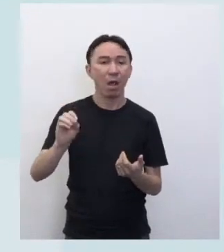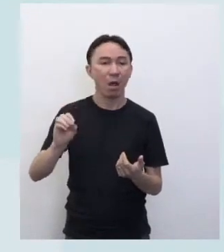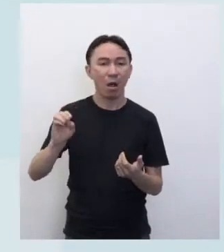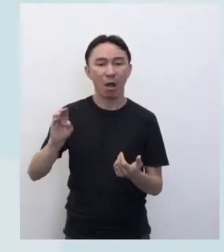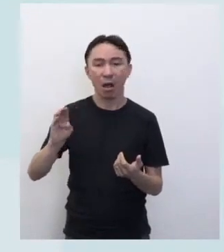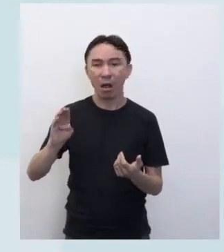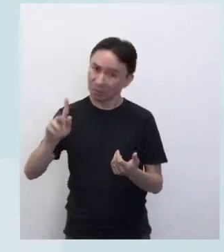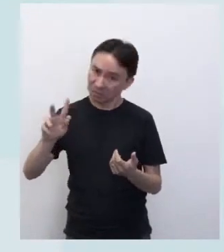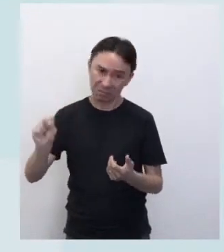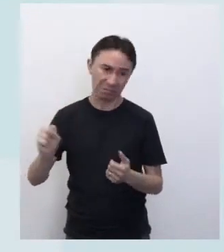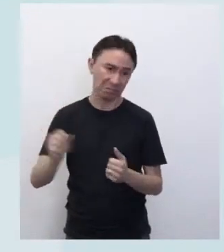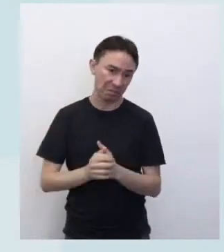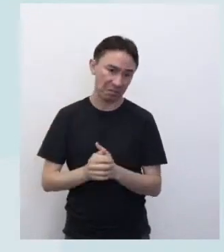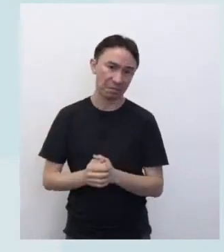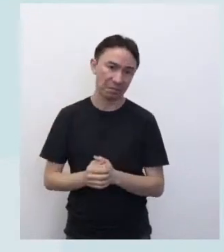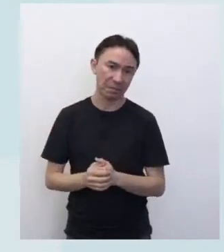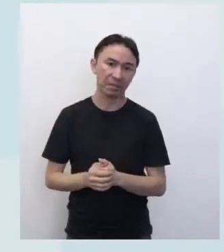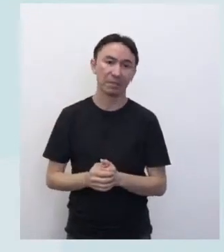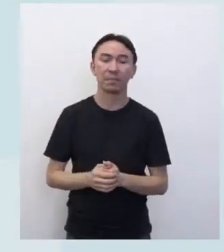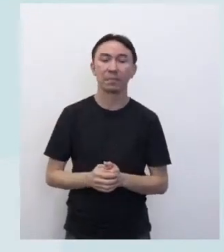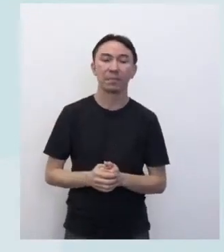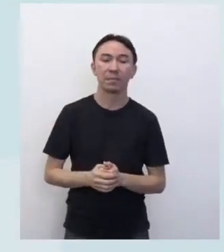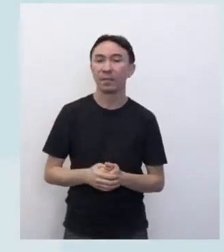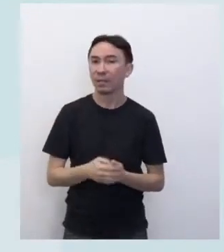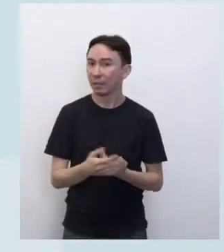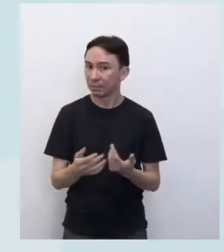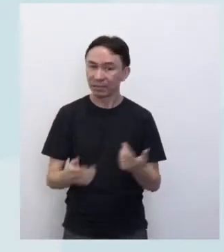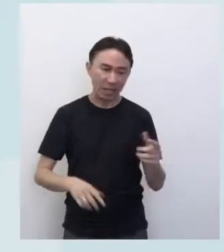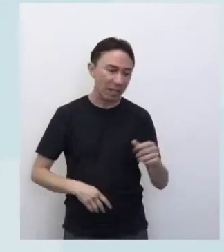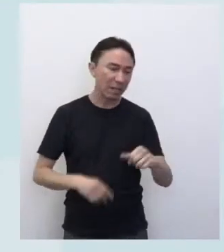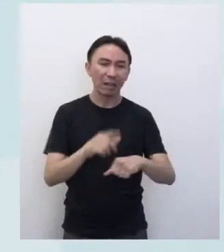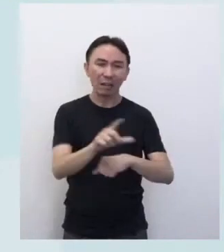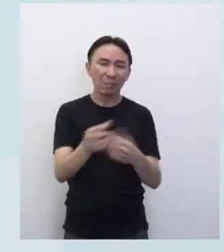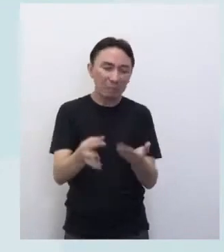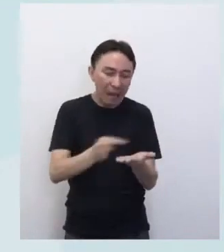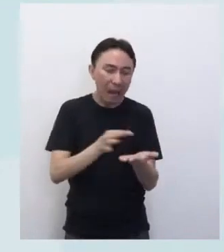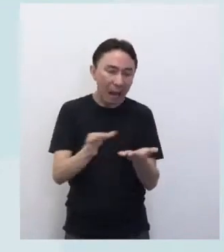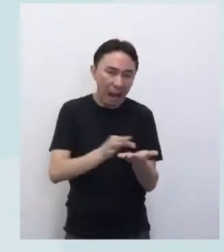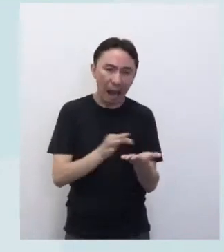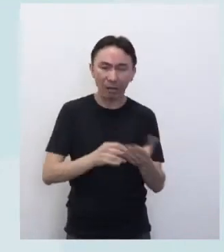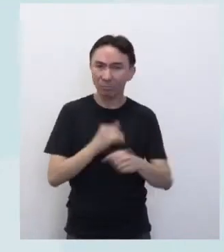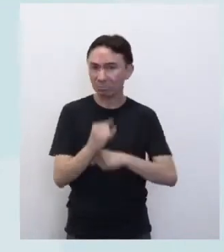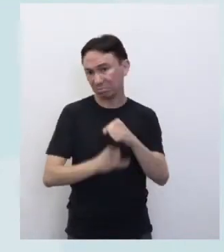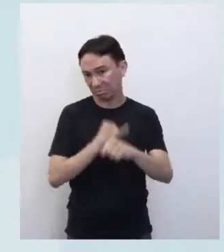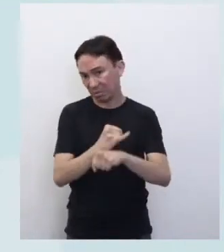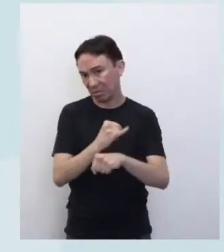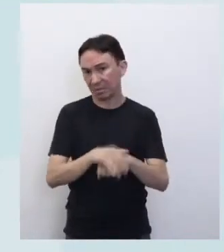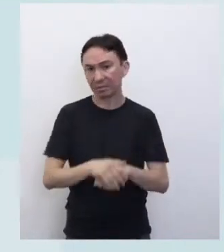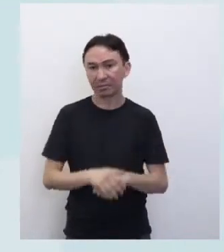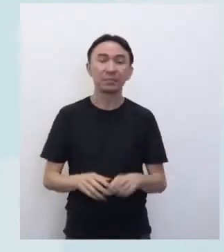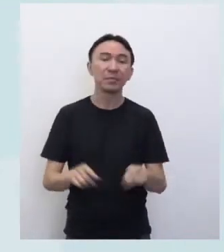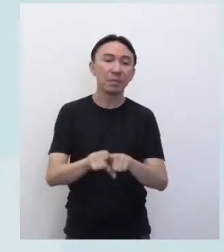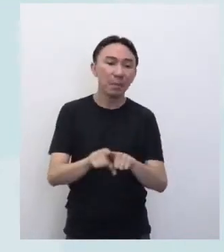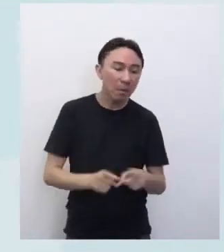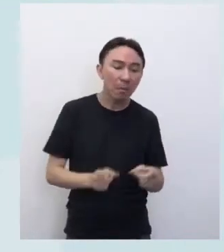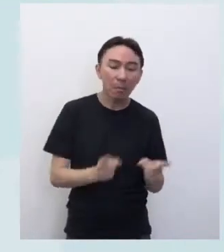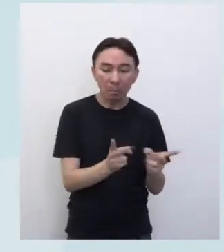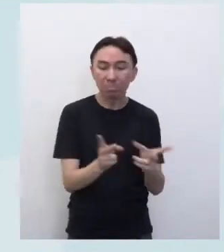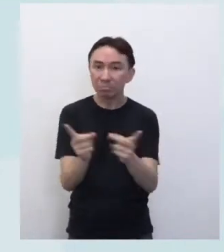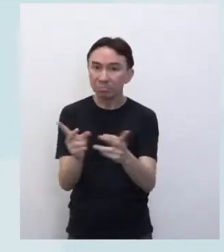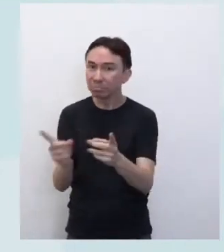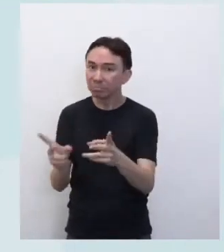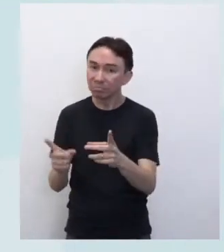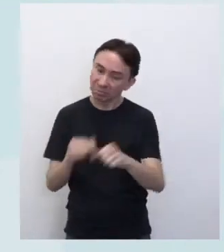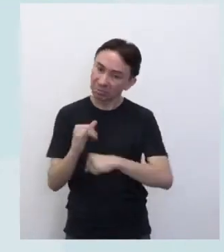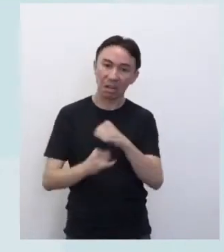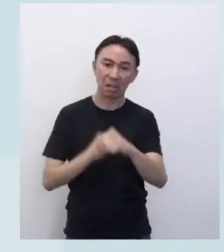para blog. Magazine websites, sites de revistas, e-commerce websites, sites de comércio eletrônico,